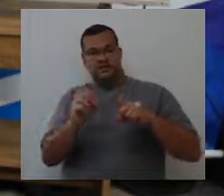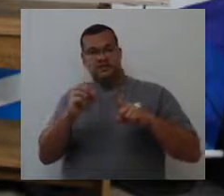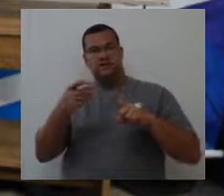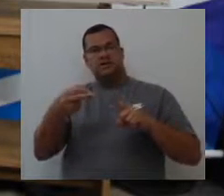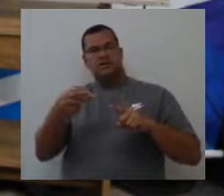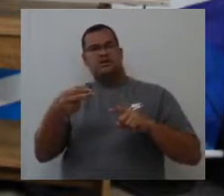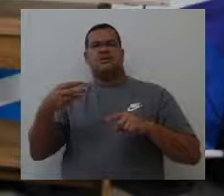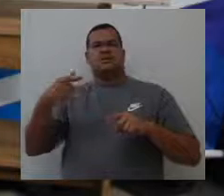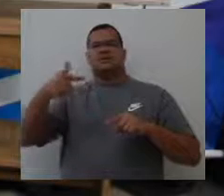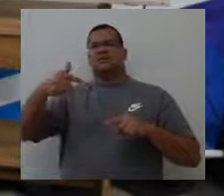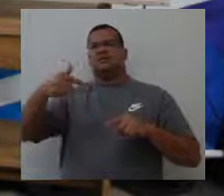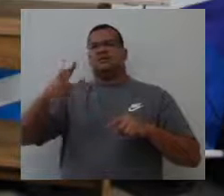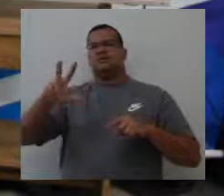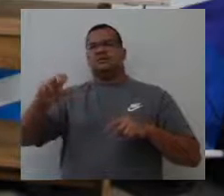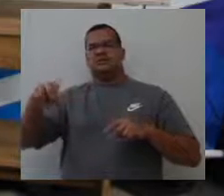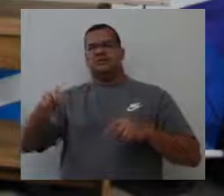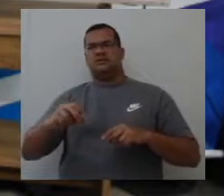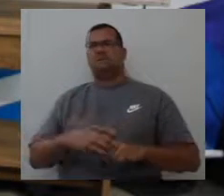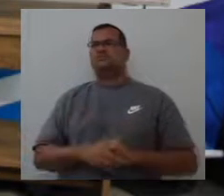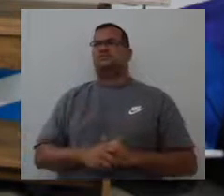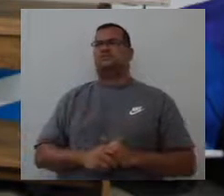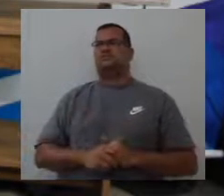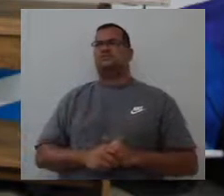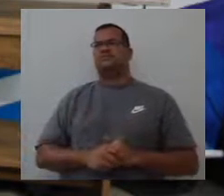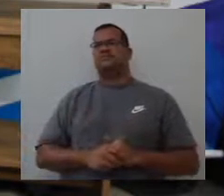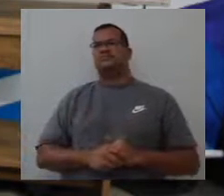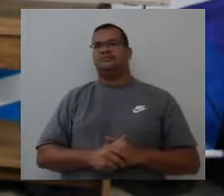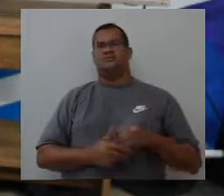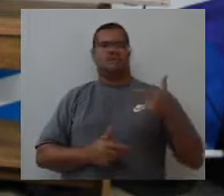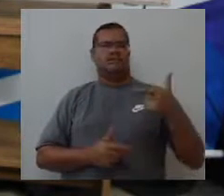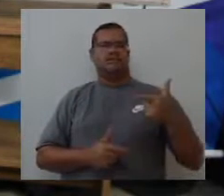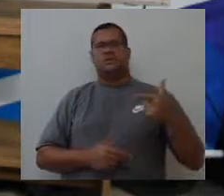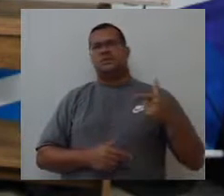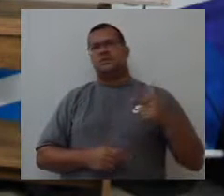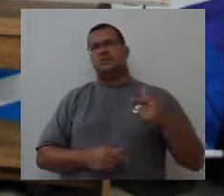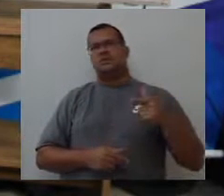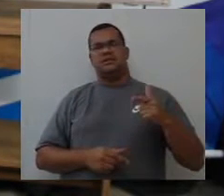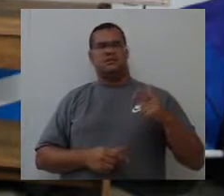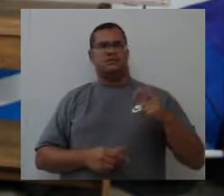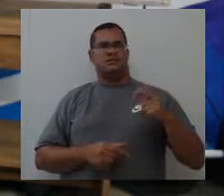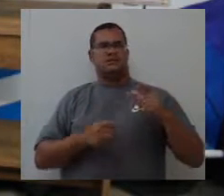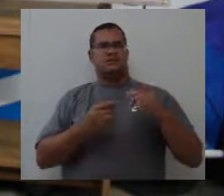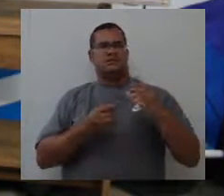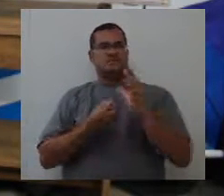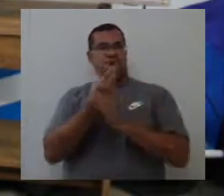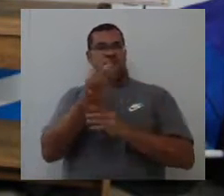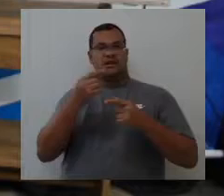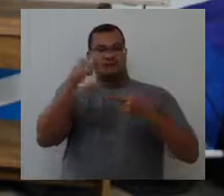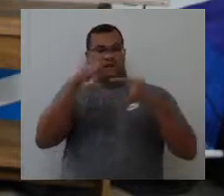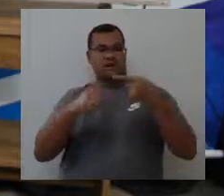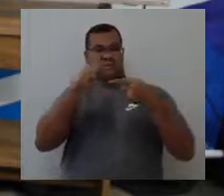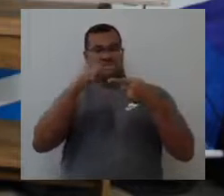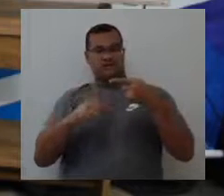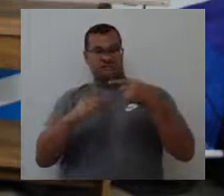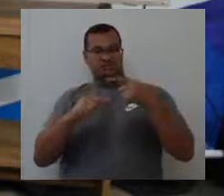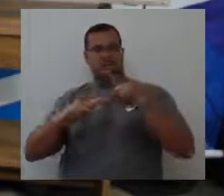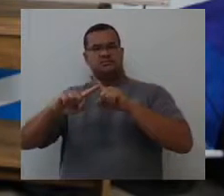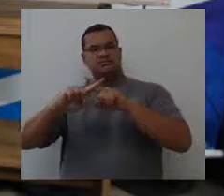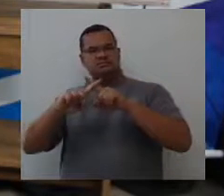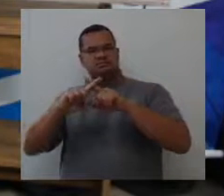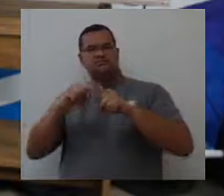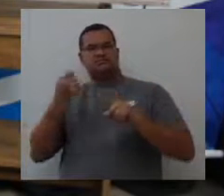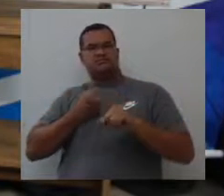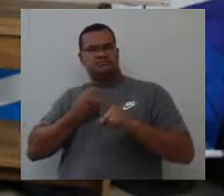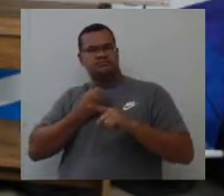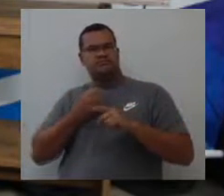fácil calcular? Calcular 25% de 3.000 é só você criar a fração, multiplicar pelo número dado